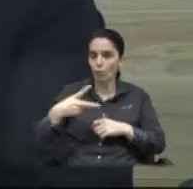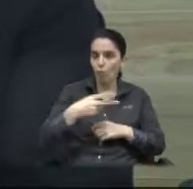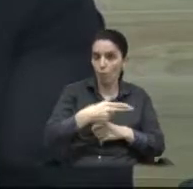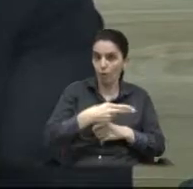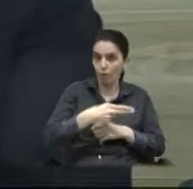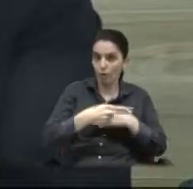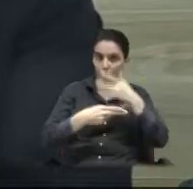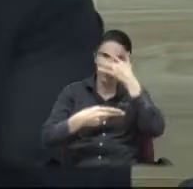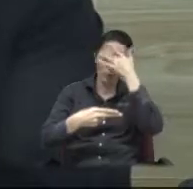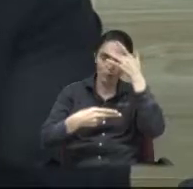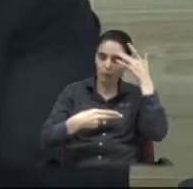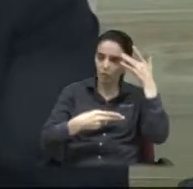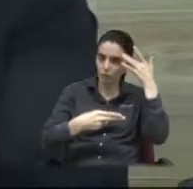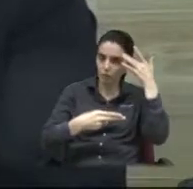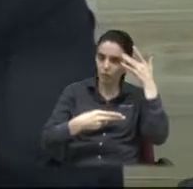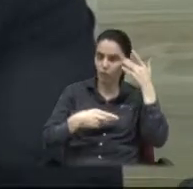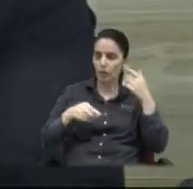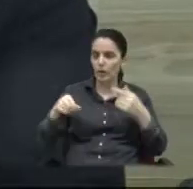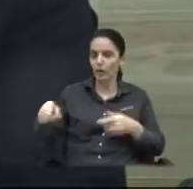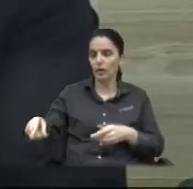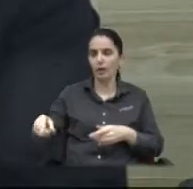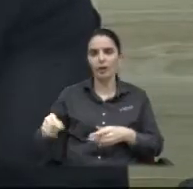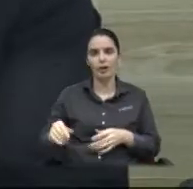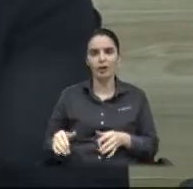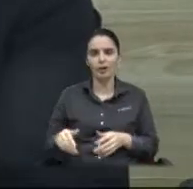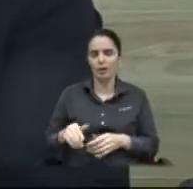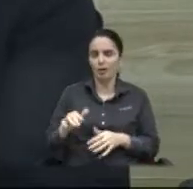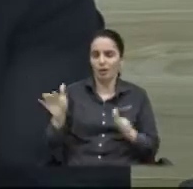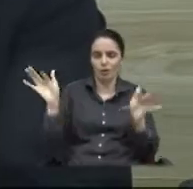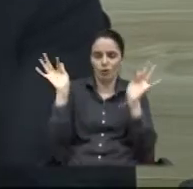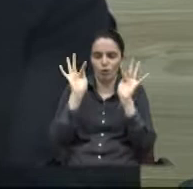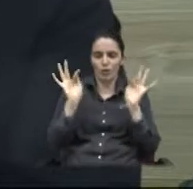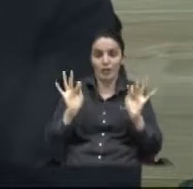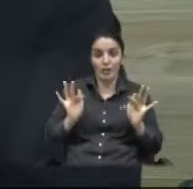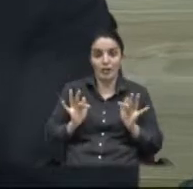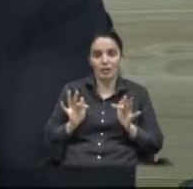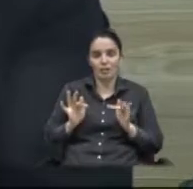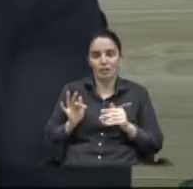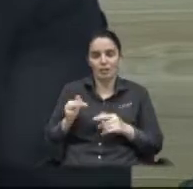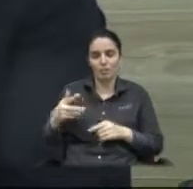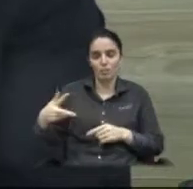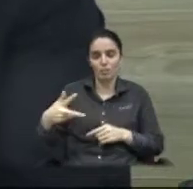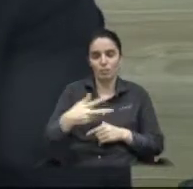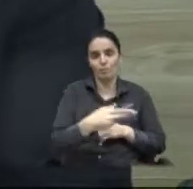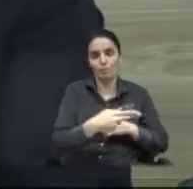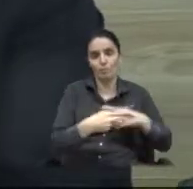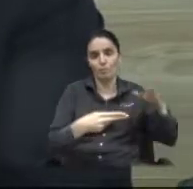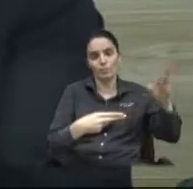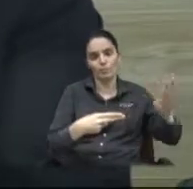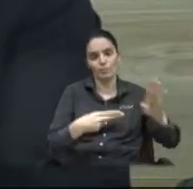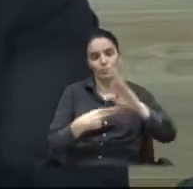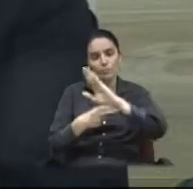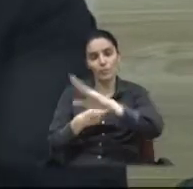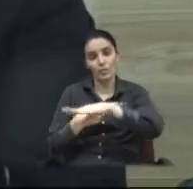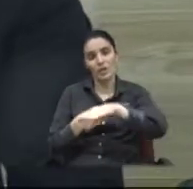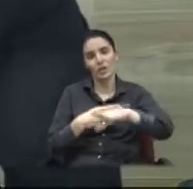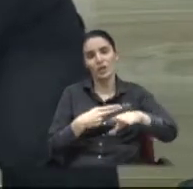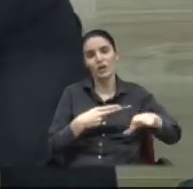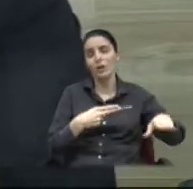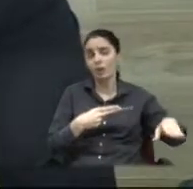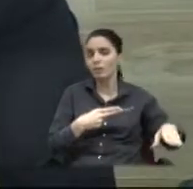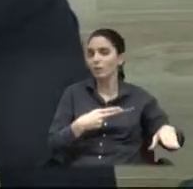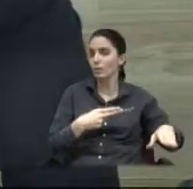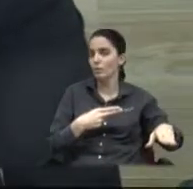com aquele carisma, com aquela luz dele, tendo que abrir uma criança. E ele, de uma